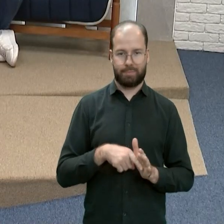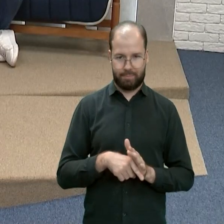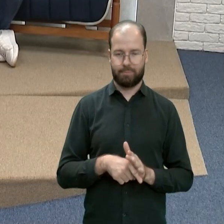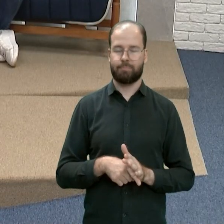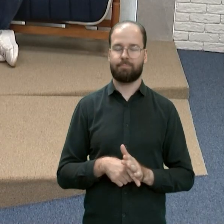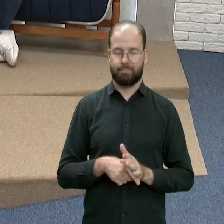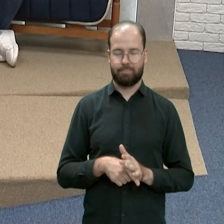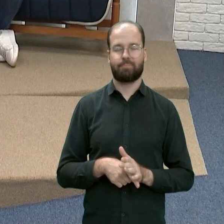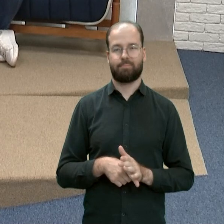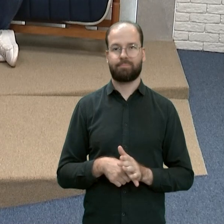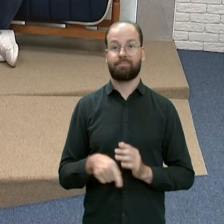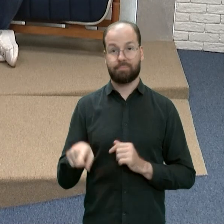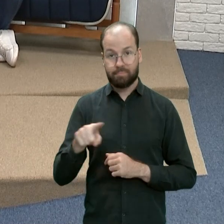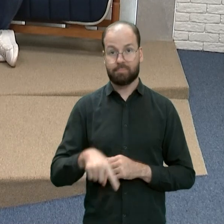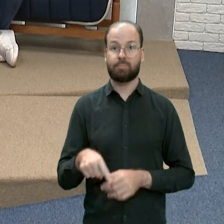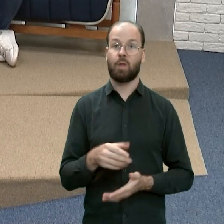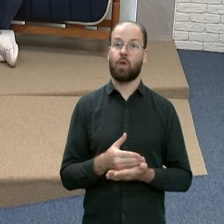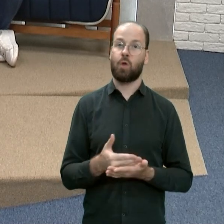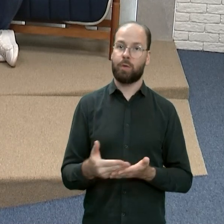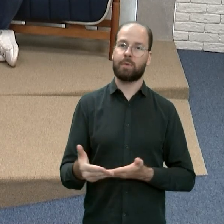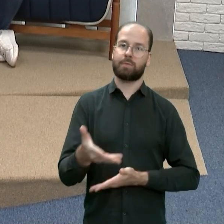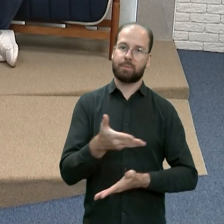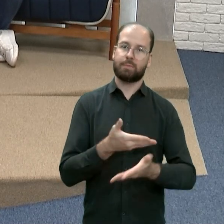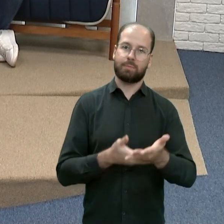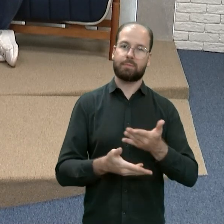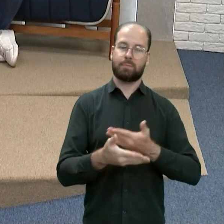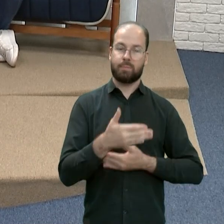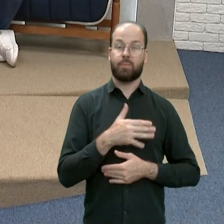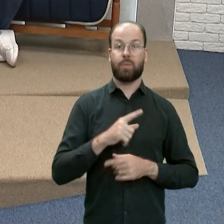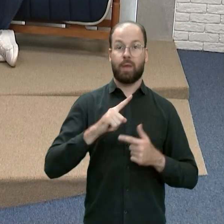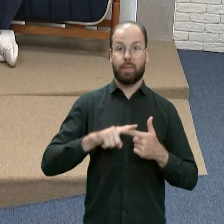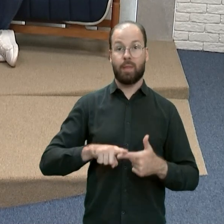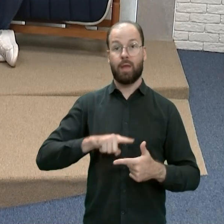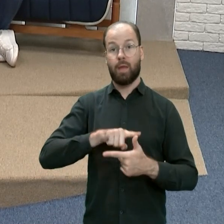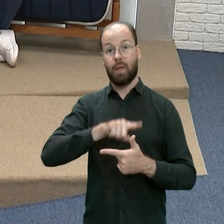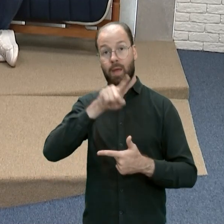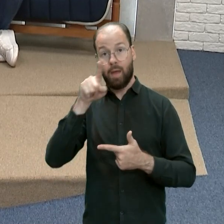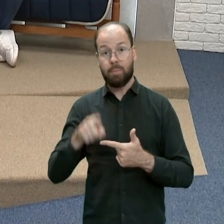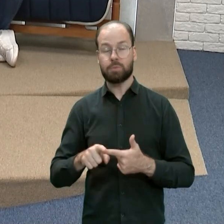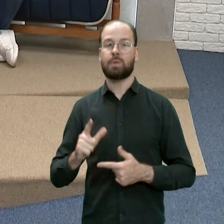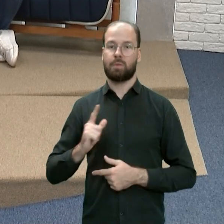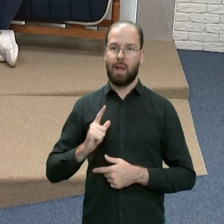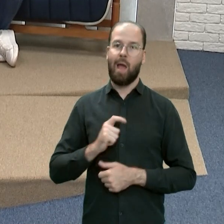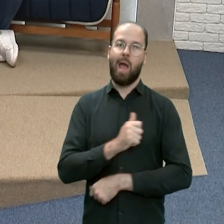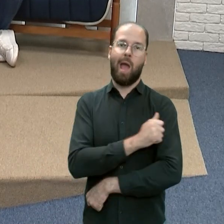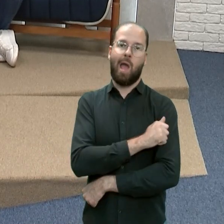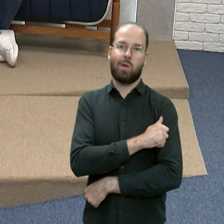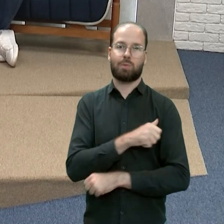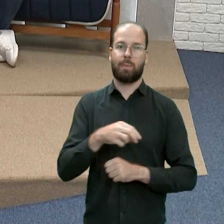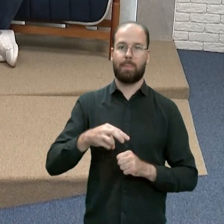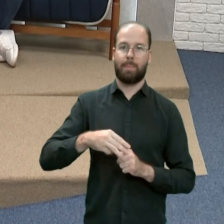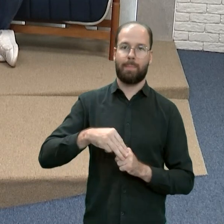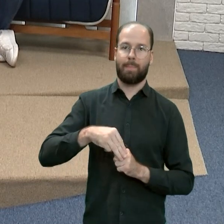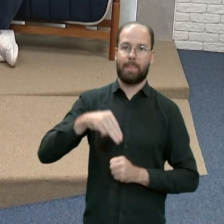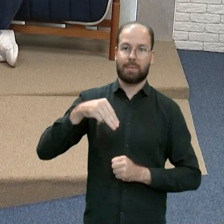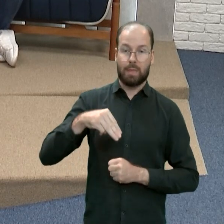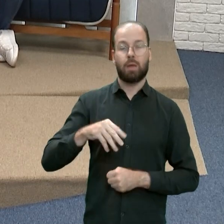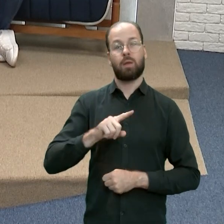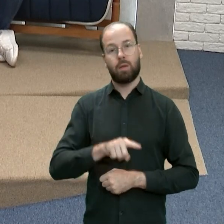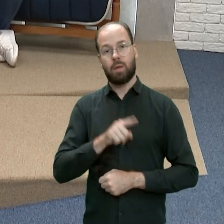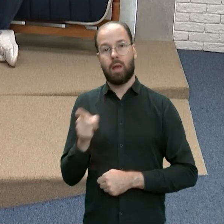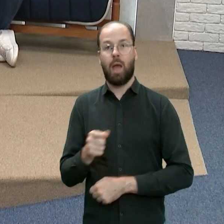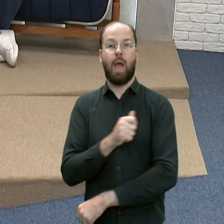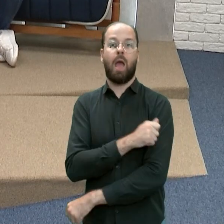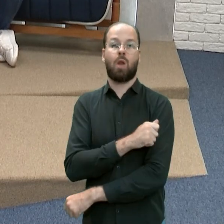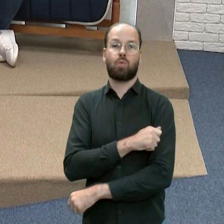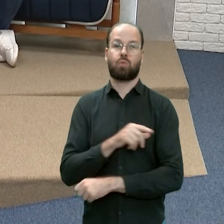E aí eles começam a interagir. Depois a gente tem alunos de mestrado, tem alunos de doutorado, então tudo isso